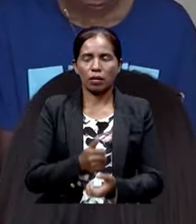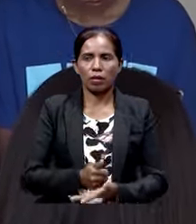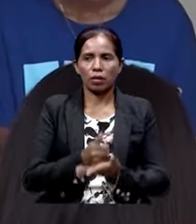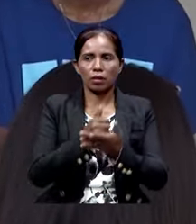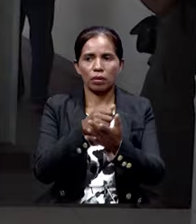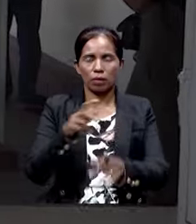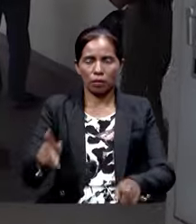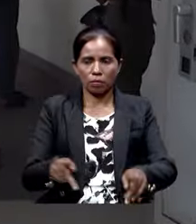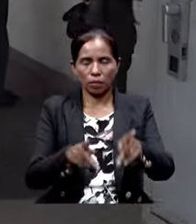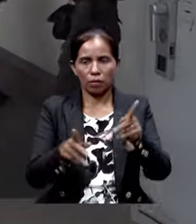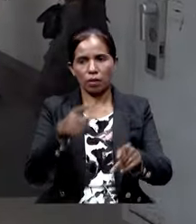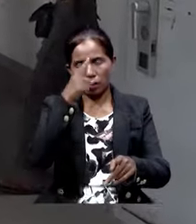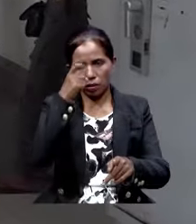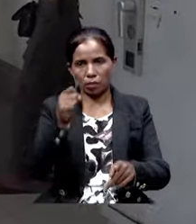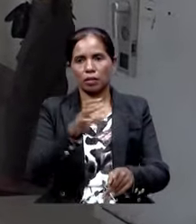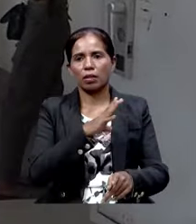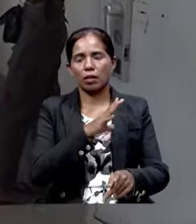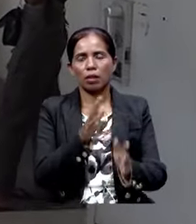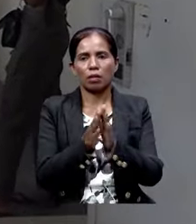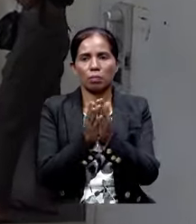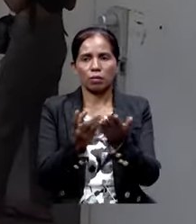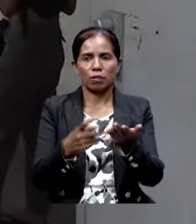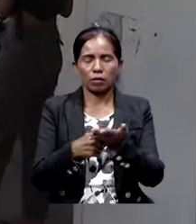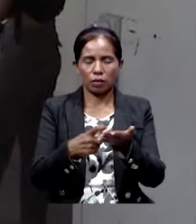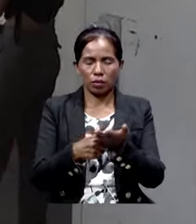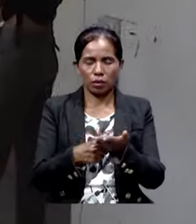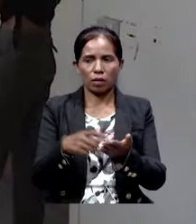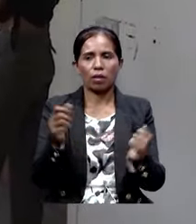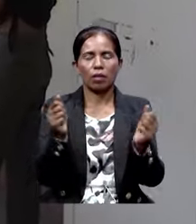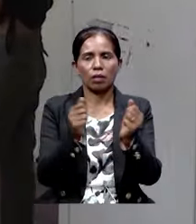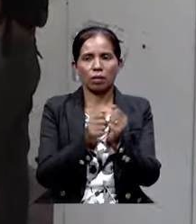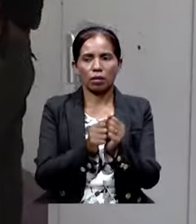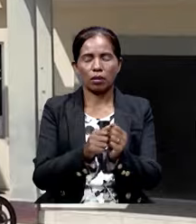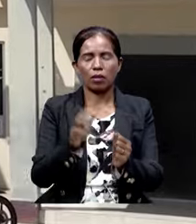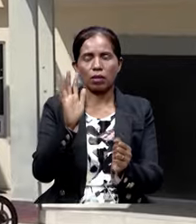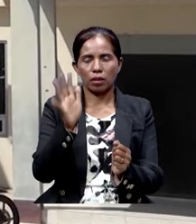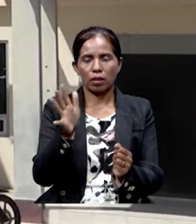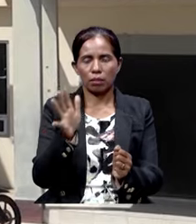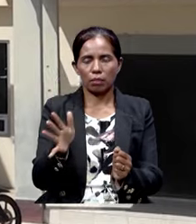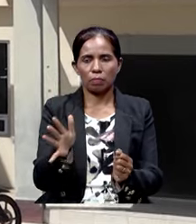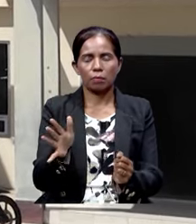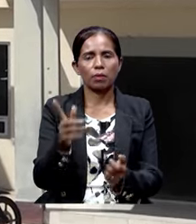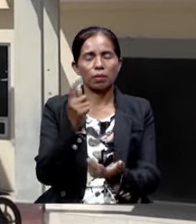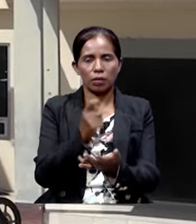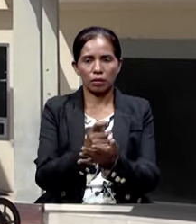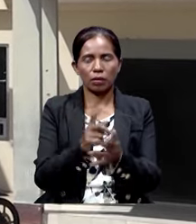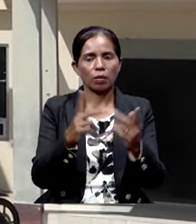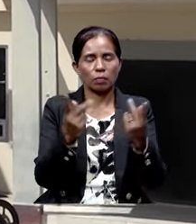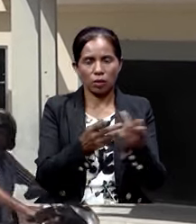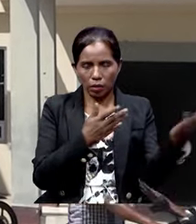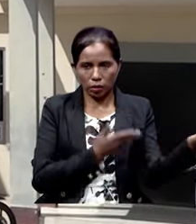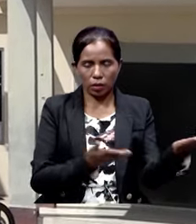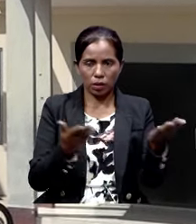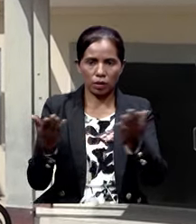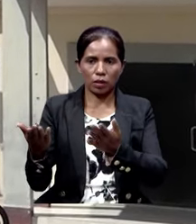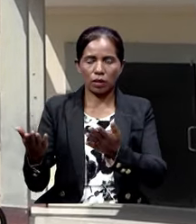para o público, também se reencarneta passaporte ao total Rihun Lima Nulo Resen, nebe empresa se haruka mai